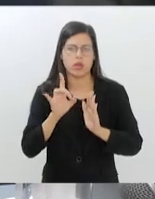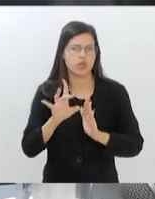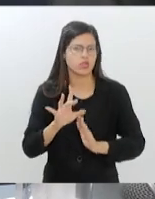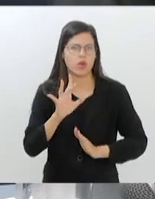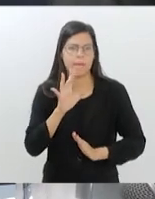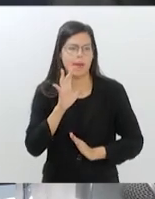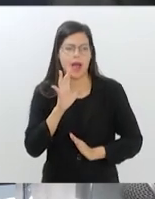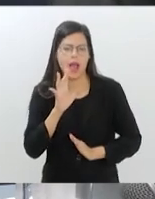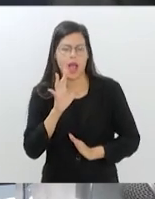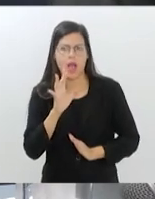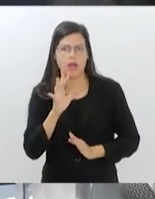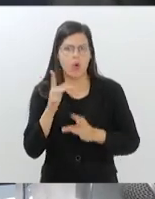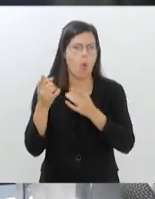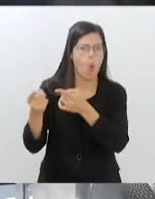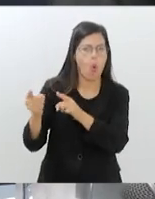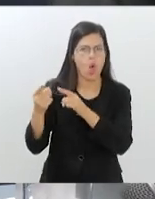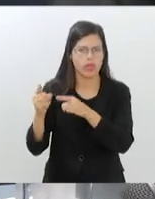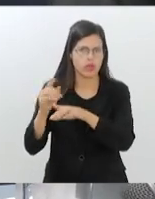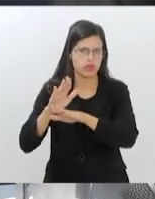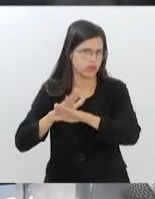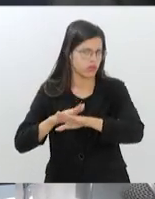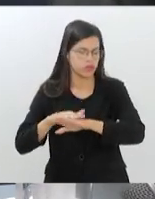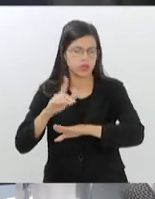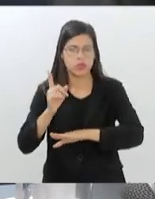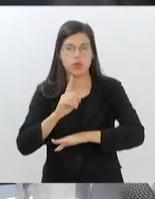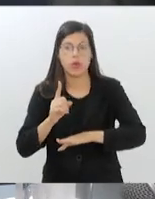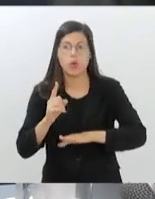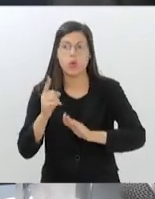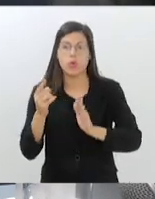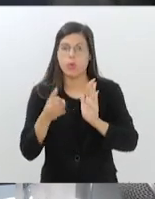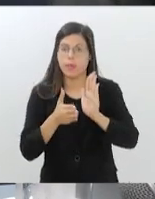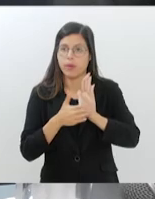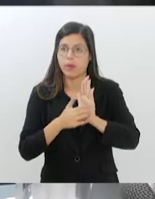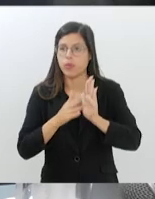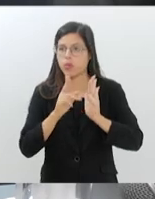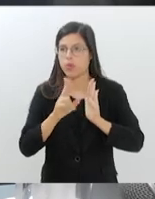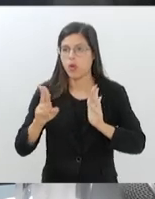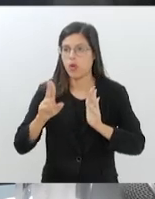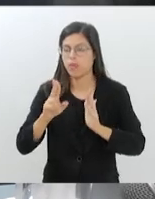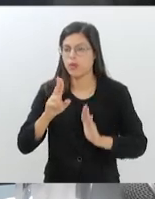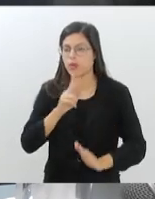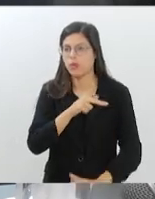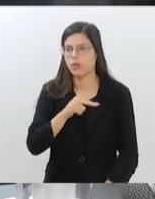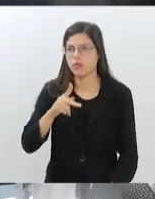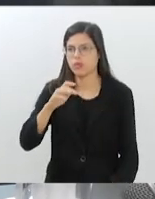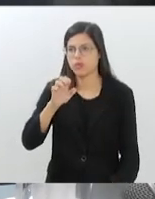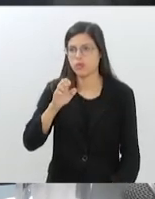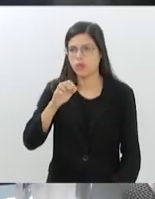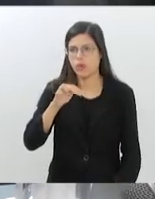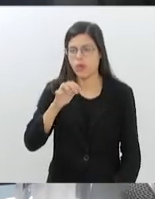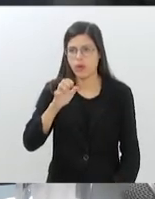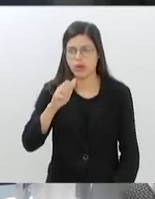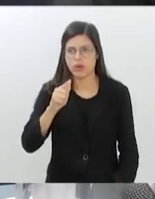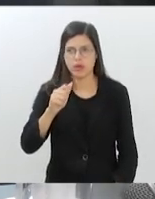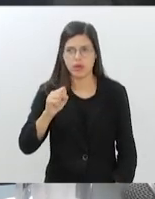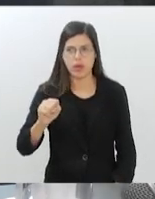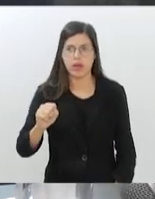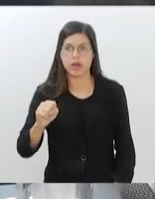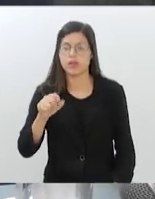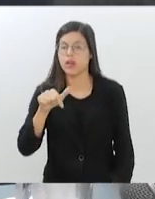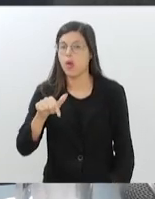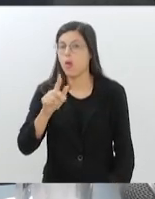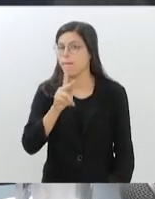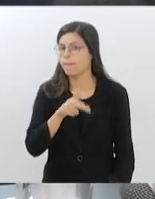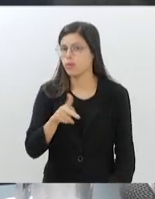ideologicamente quando proponho o nome do professor Enes Carneiro permite aqui ligar ele além de ser um docente da